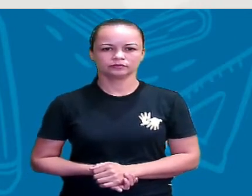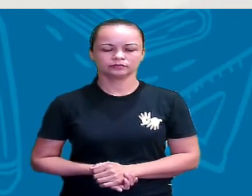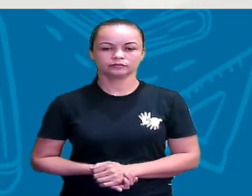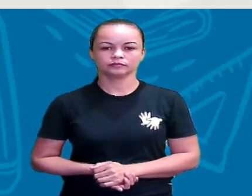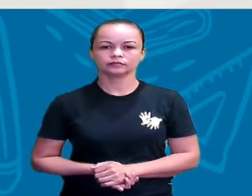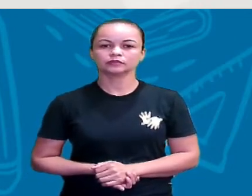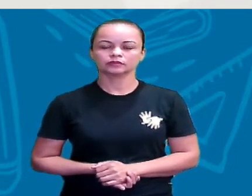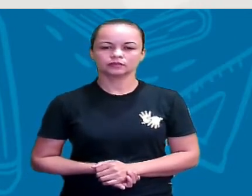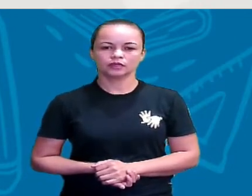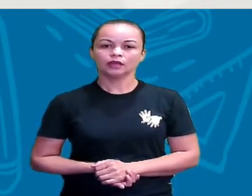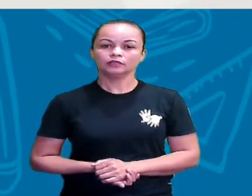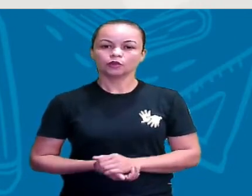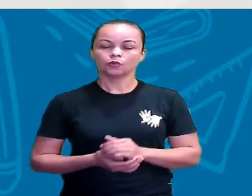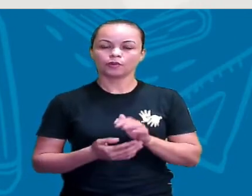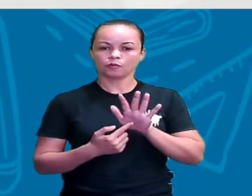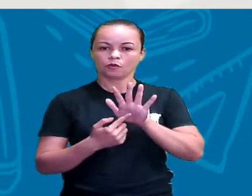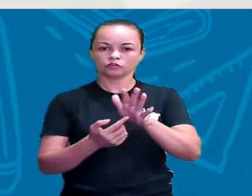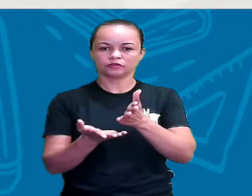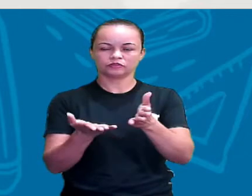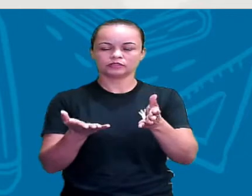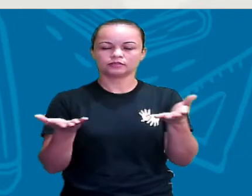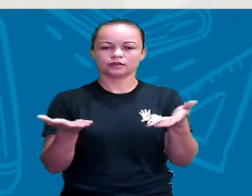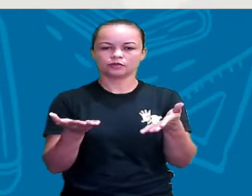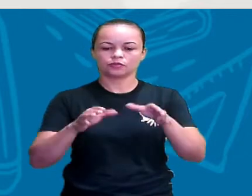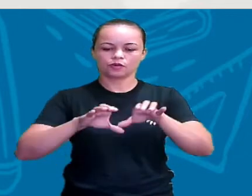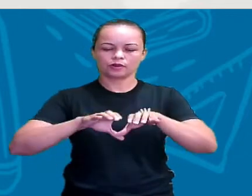Trouxe aqui, ó, separadinho para vocês, para mostrar o seguinte, ó.